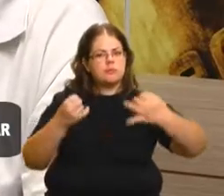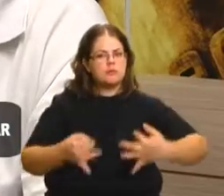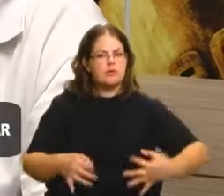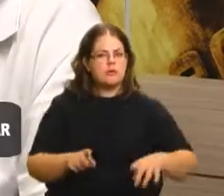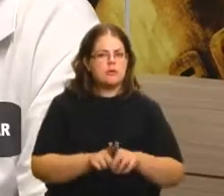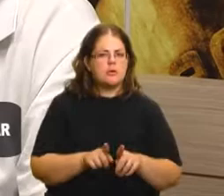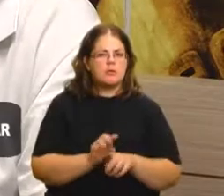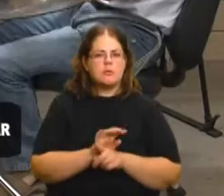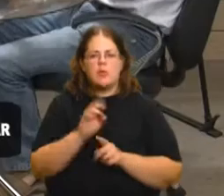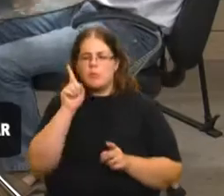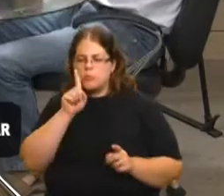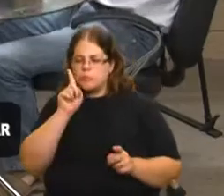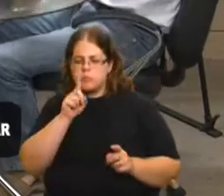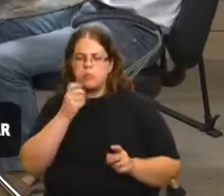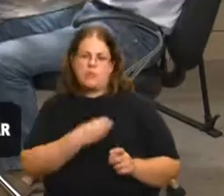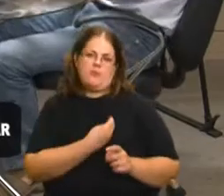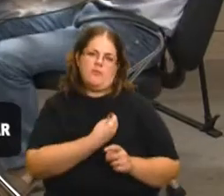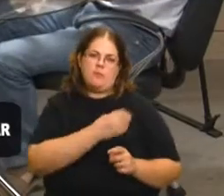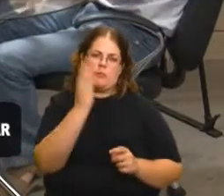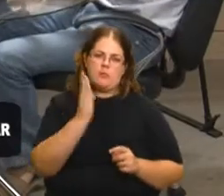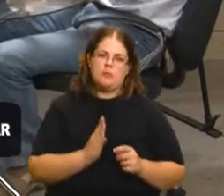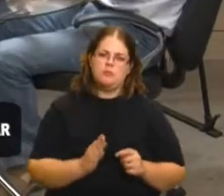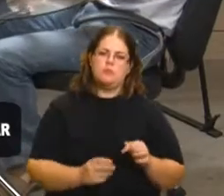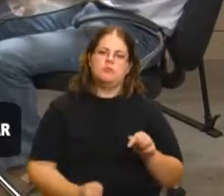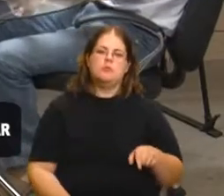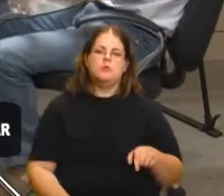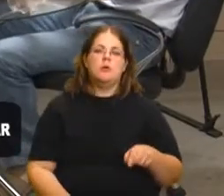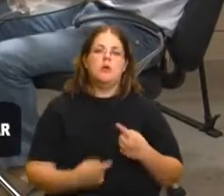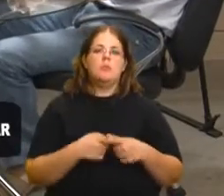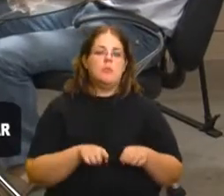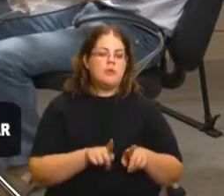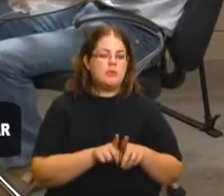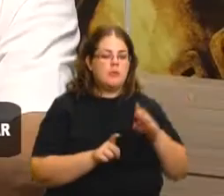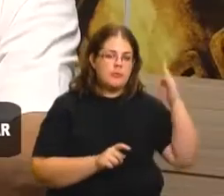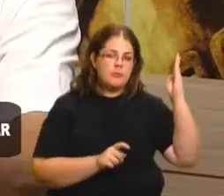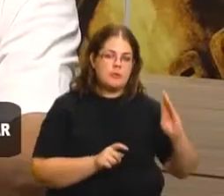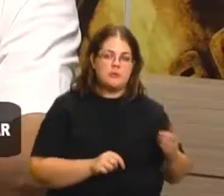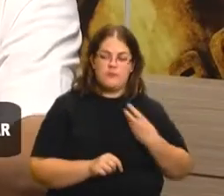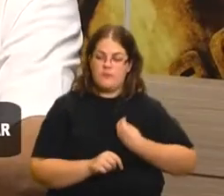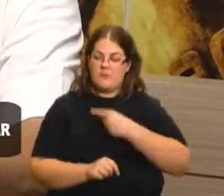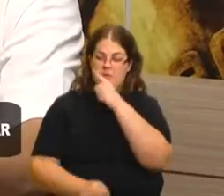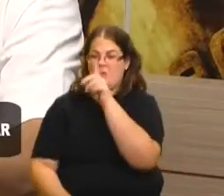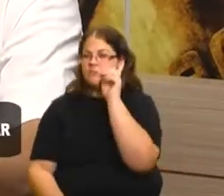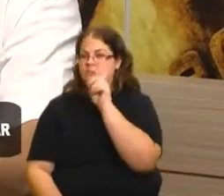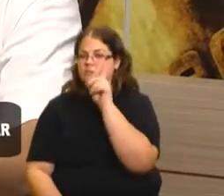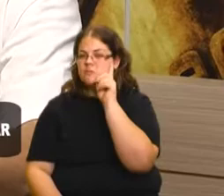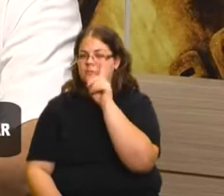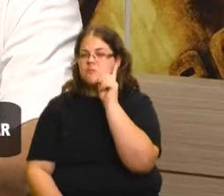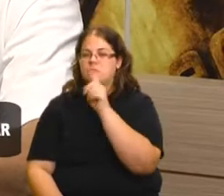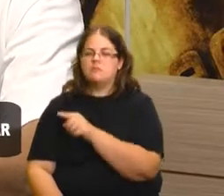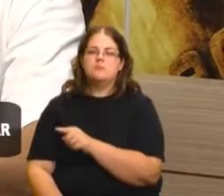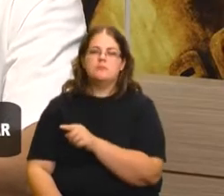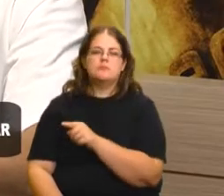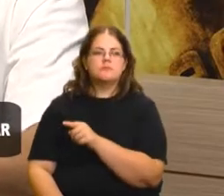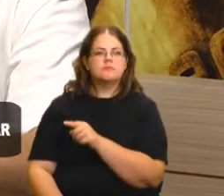embaixador americano aqui Americano no Brasil. Mas o embaixador brasileiro nos Estados Unidos era